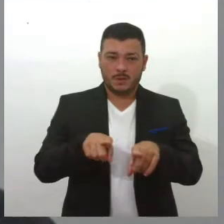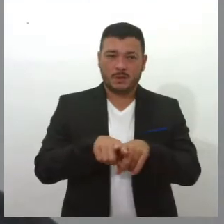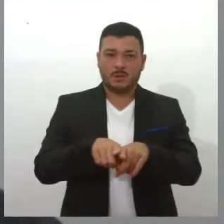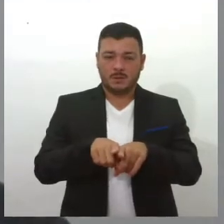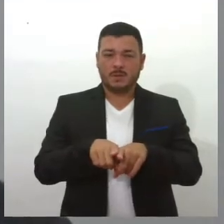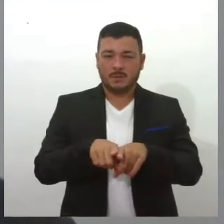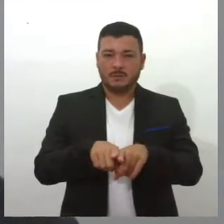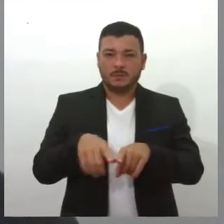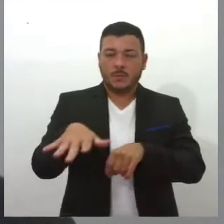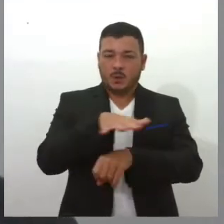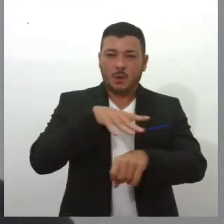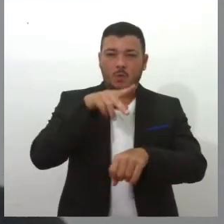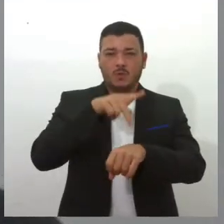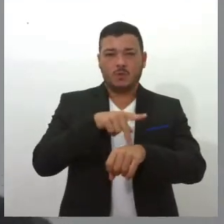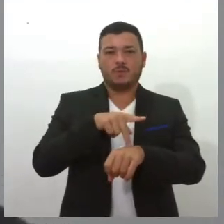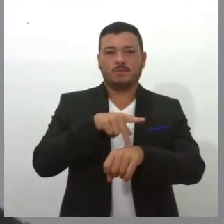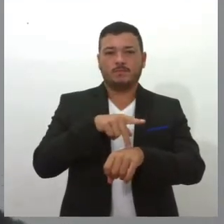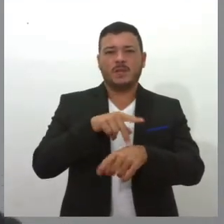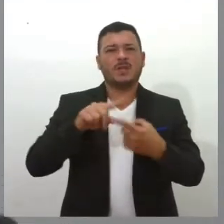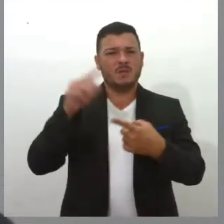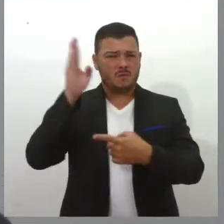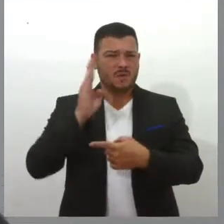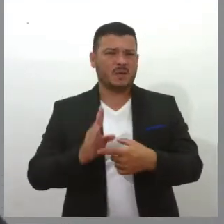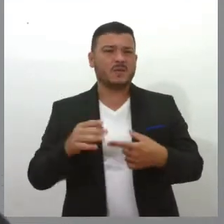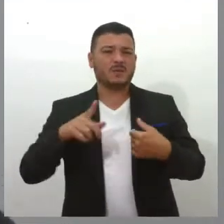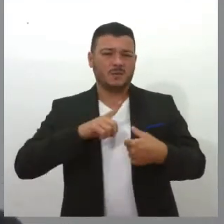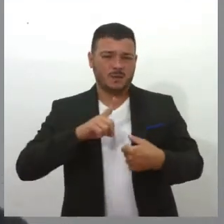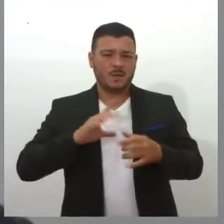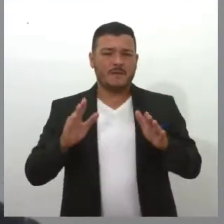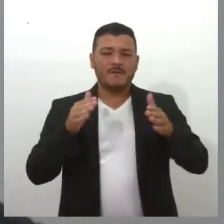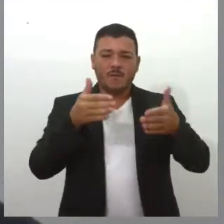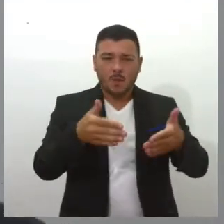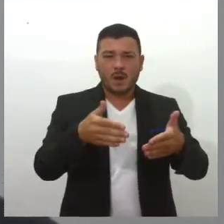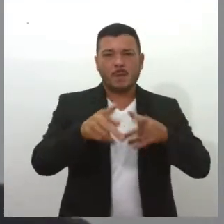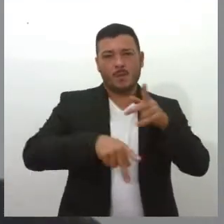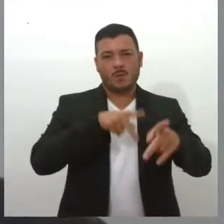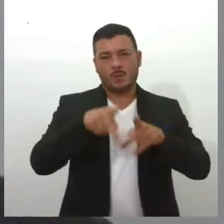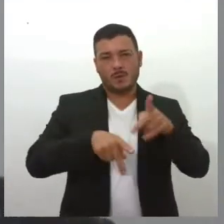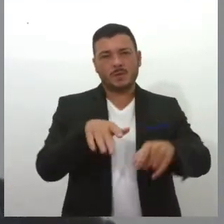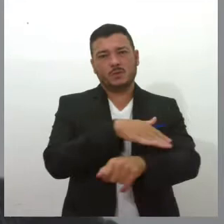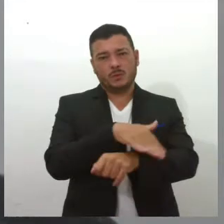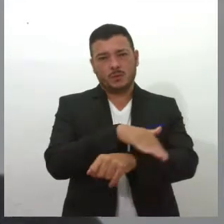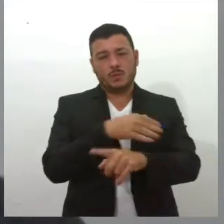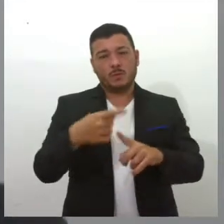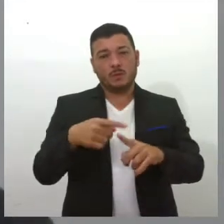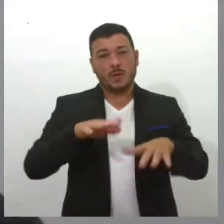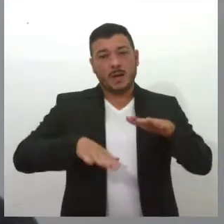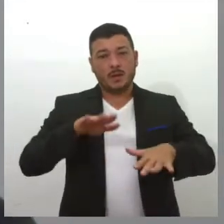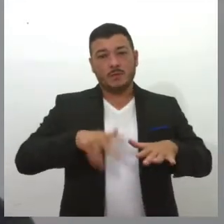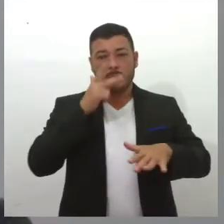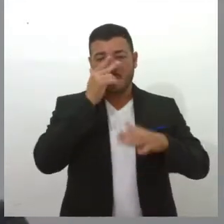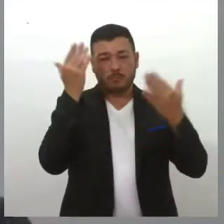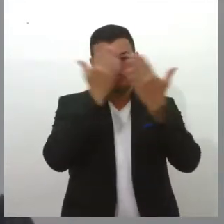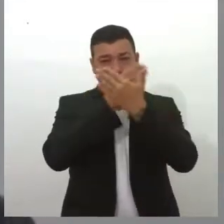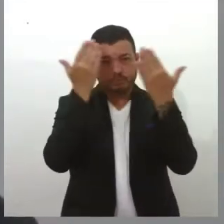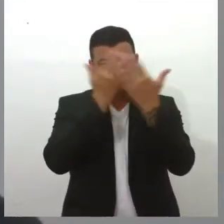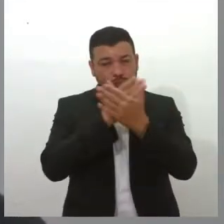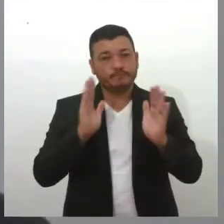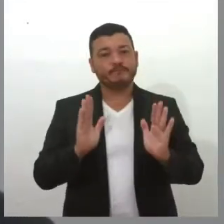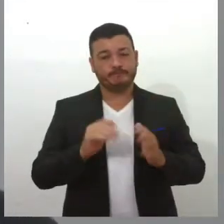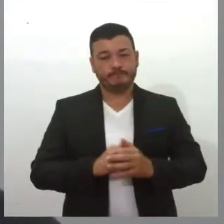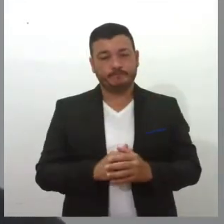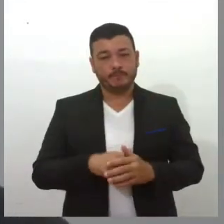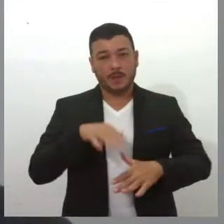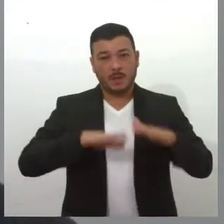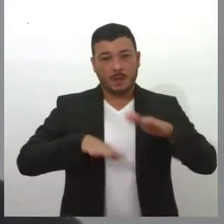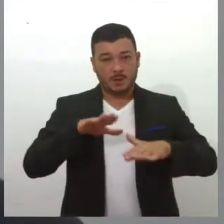encontro nacional, mas que o Brasil também deve ter para essa população, população em situação de rua, que muitas vezes é invisibilizada, muitas